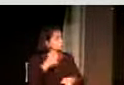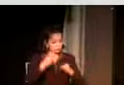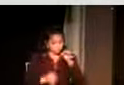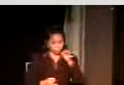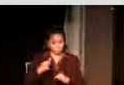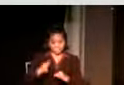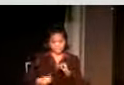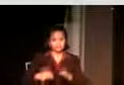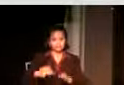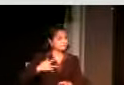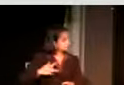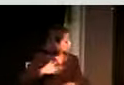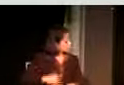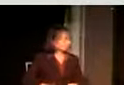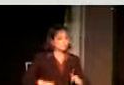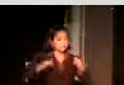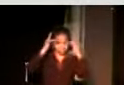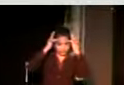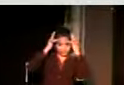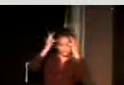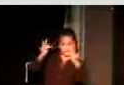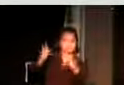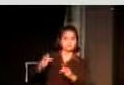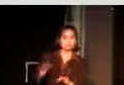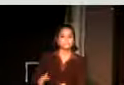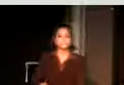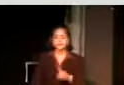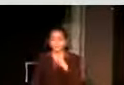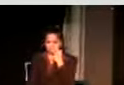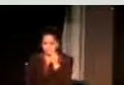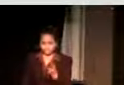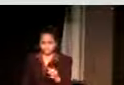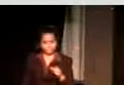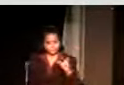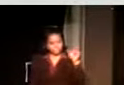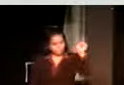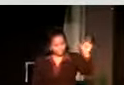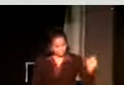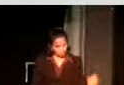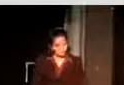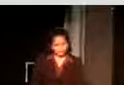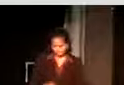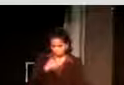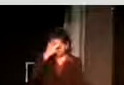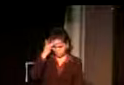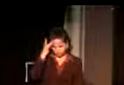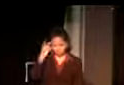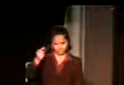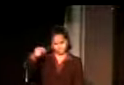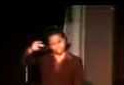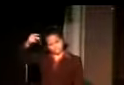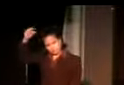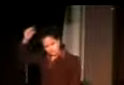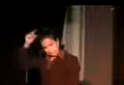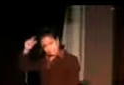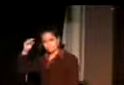muito bem essa gente religiosa era capaz de dar o dízimo quase de tudo até do ar que